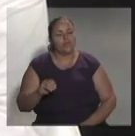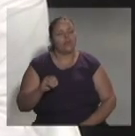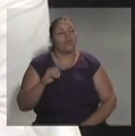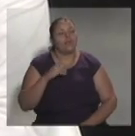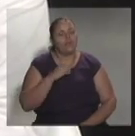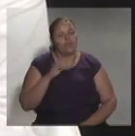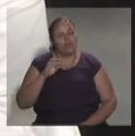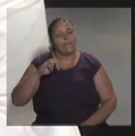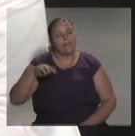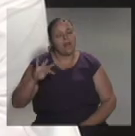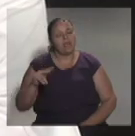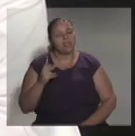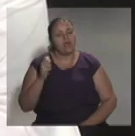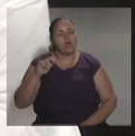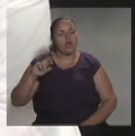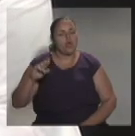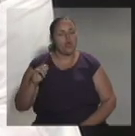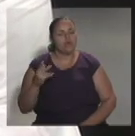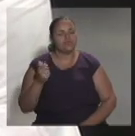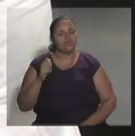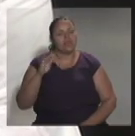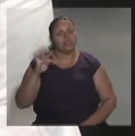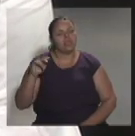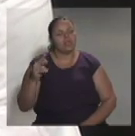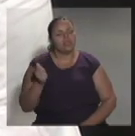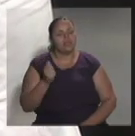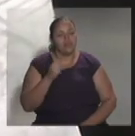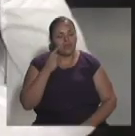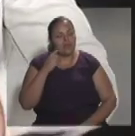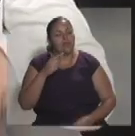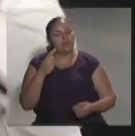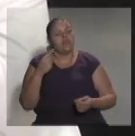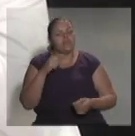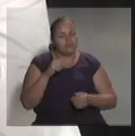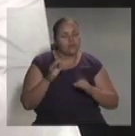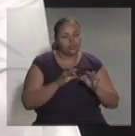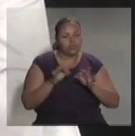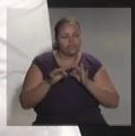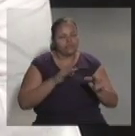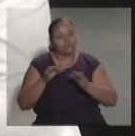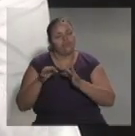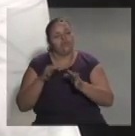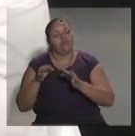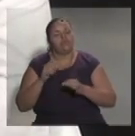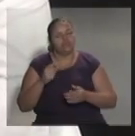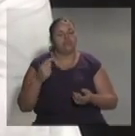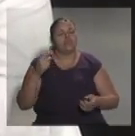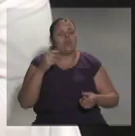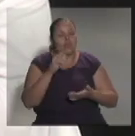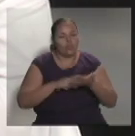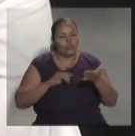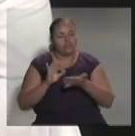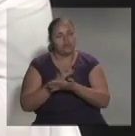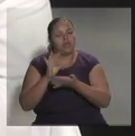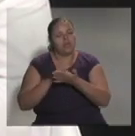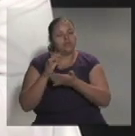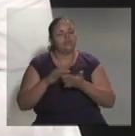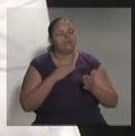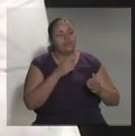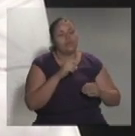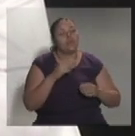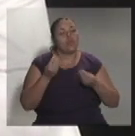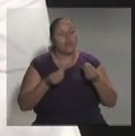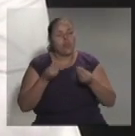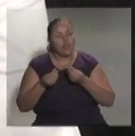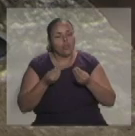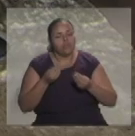Pacheco, a ex-deputada Tânia Rodrigues, fizeram um projeto que cria um regime de excepcionalidade nos contratos dessas instituições